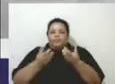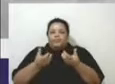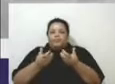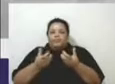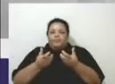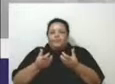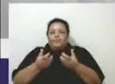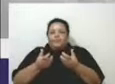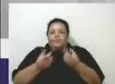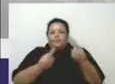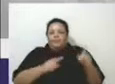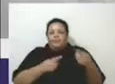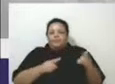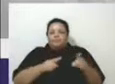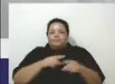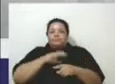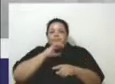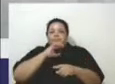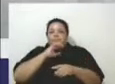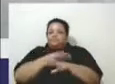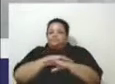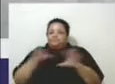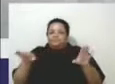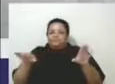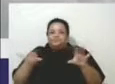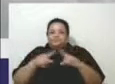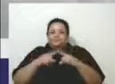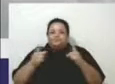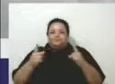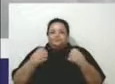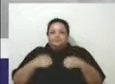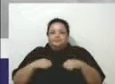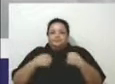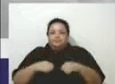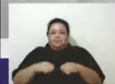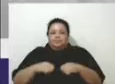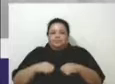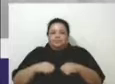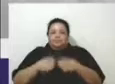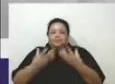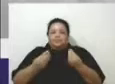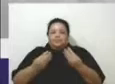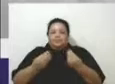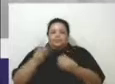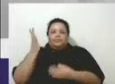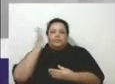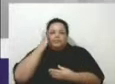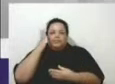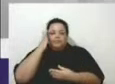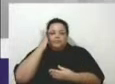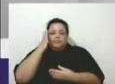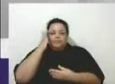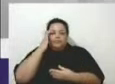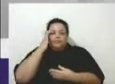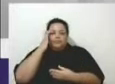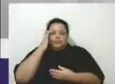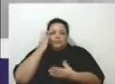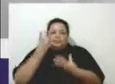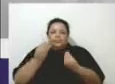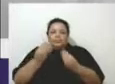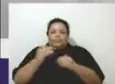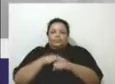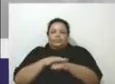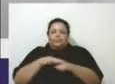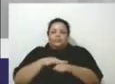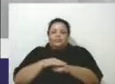tratos aos animais acabassem mas para isso é claro a gente vai precisar de muita conscientização de muita conversa ainda